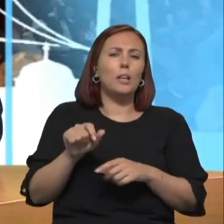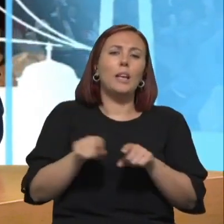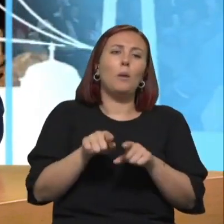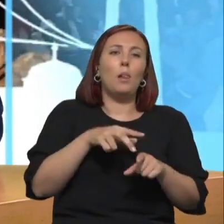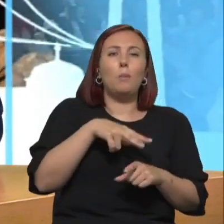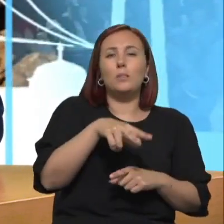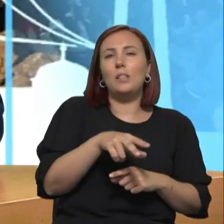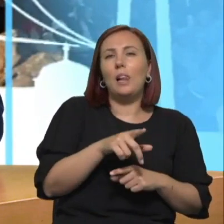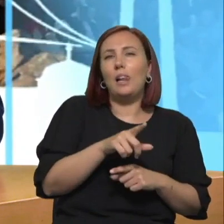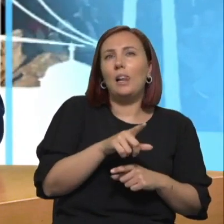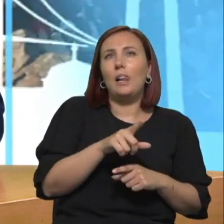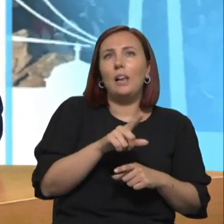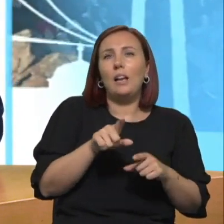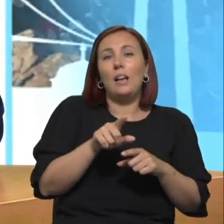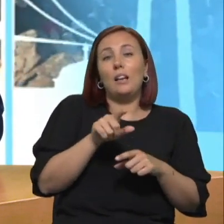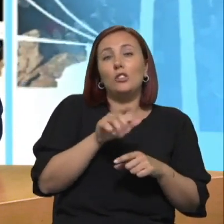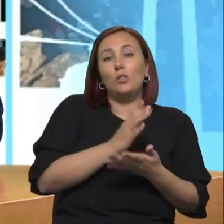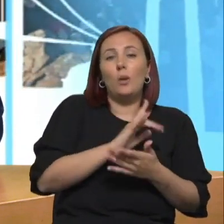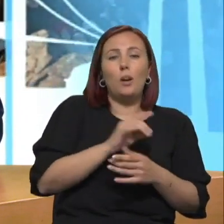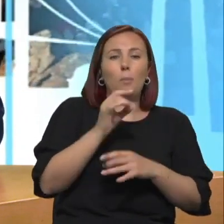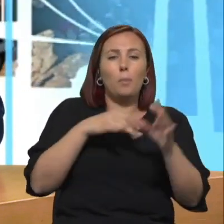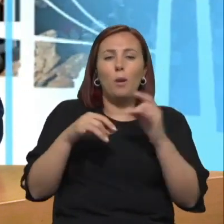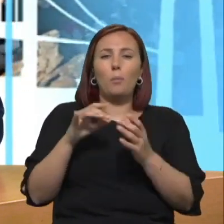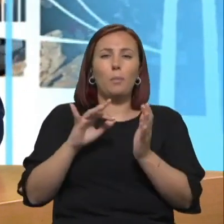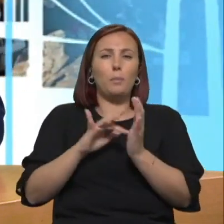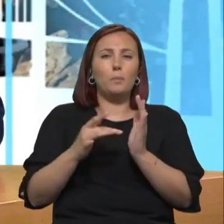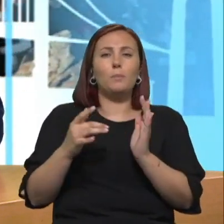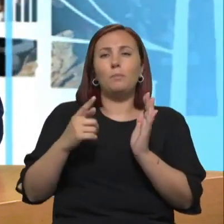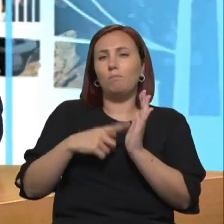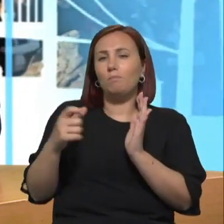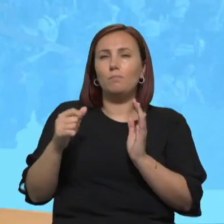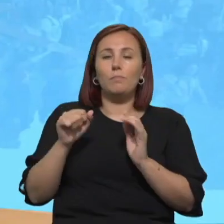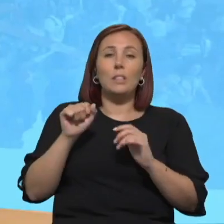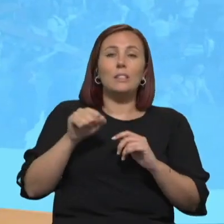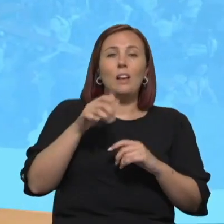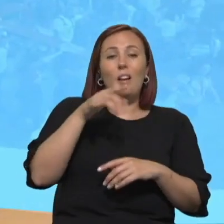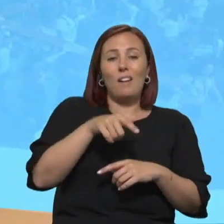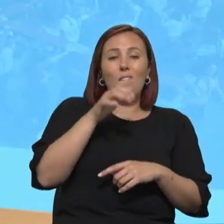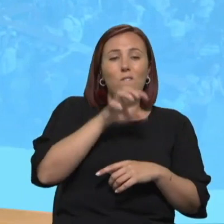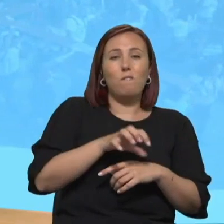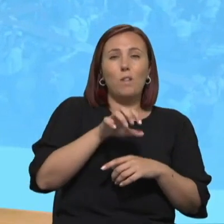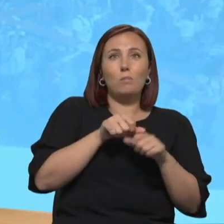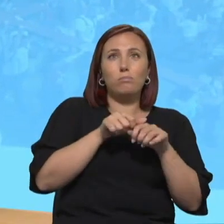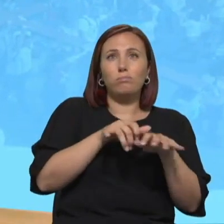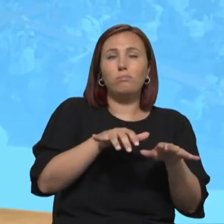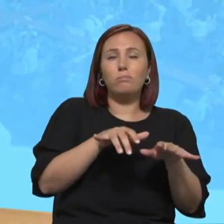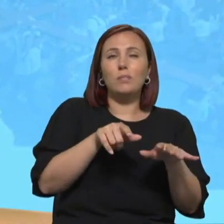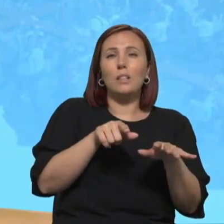infelizmente desde a Europa aos Estados Unidos, ao Brasil. Mas normalmente estas formas de populismo andam associadas à